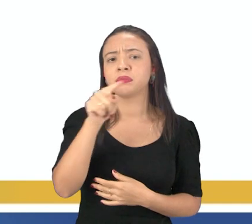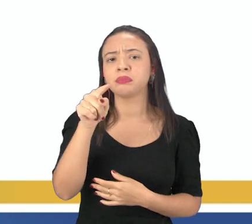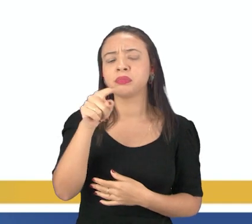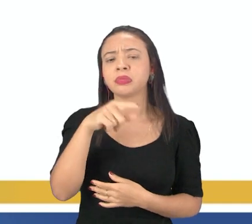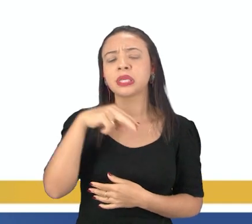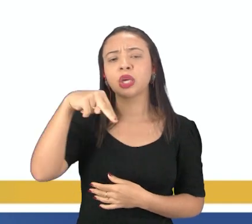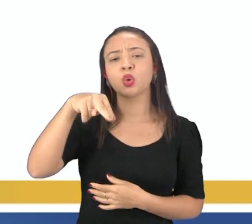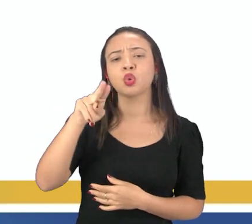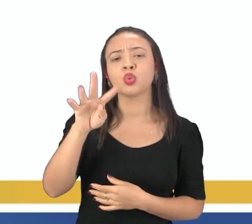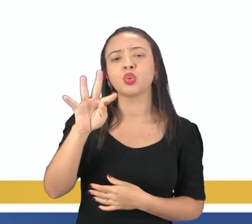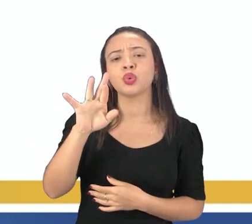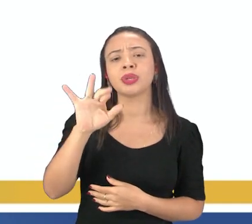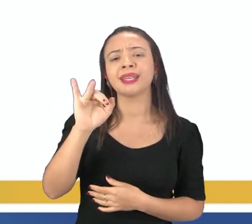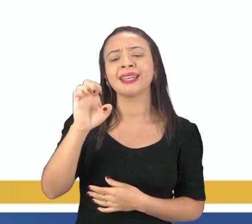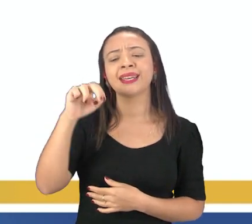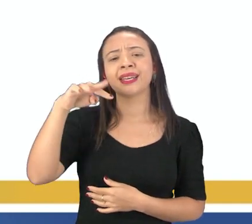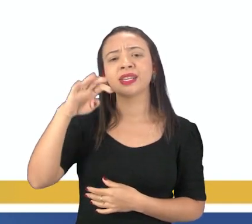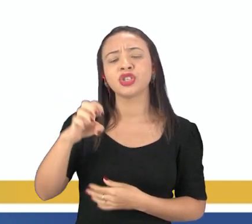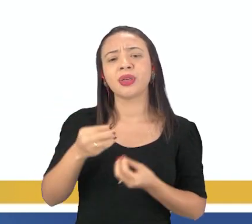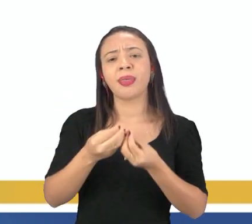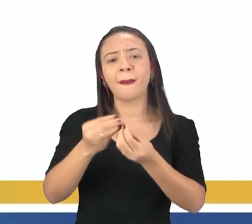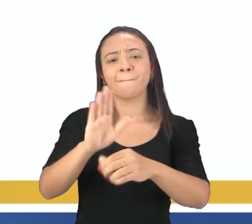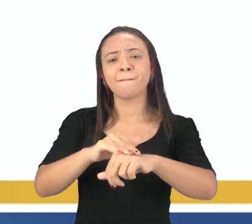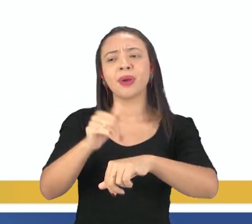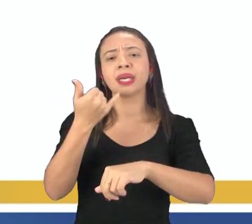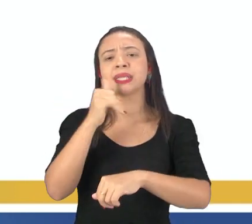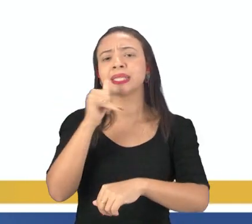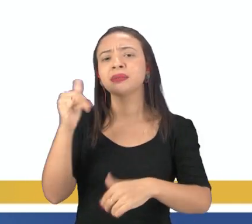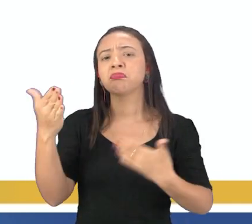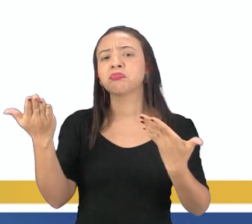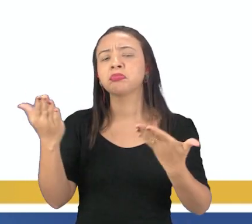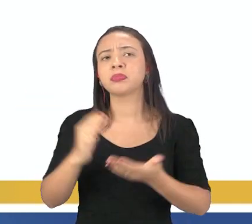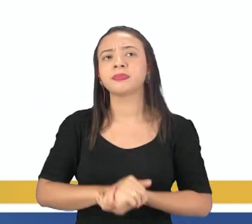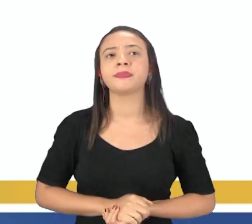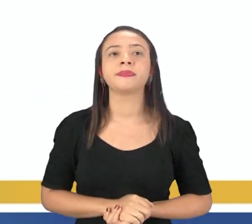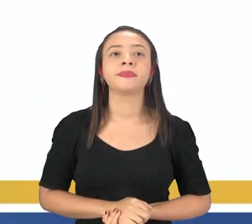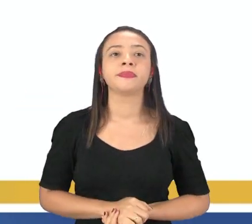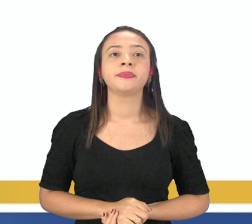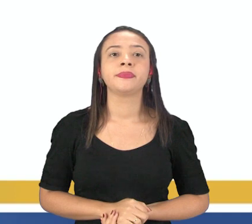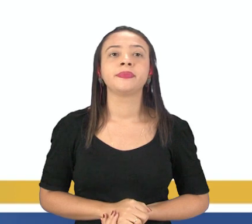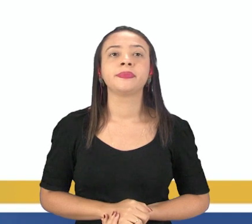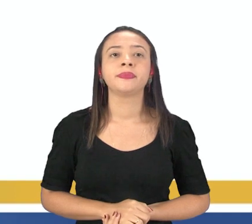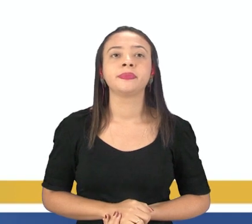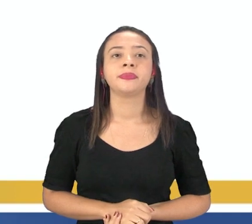que vocês acham que seria aquele nutriente que vai dar mais energia para o nosso corpo?